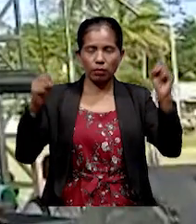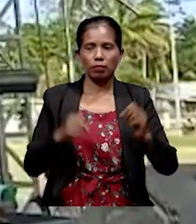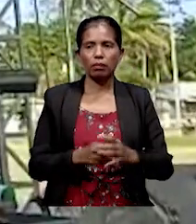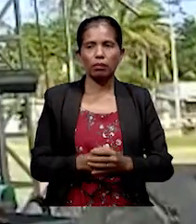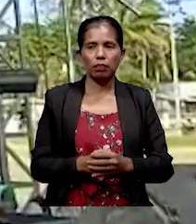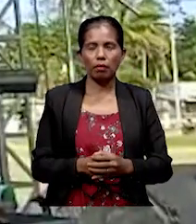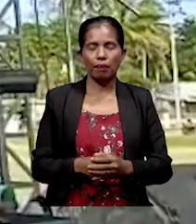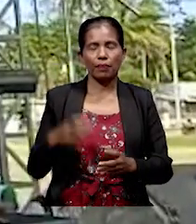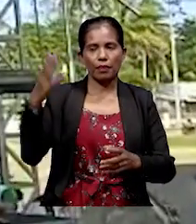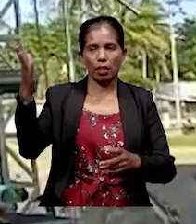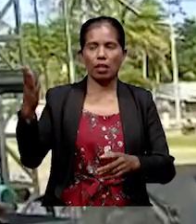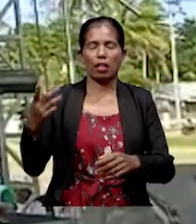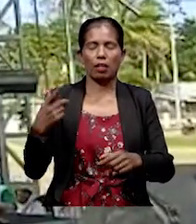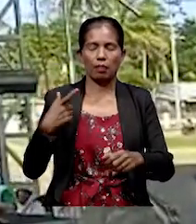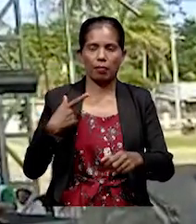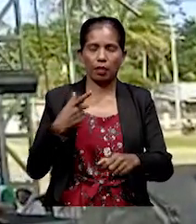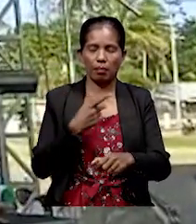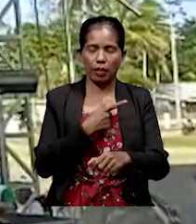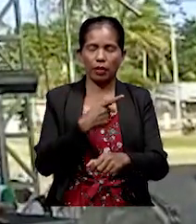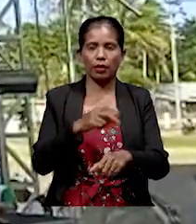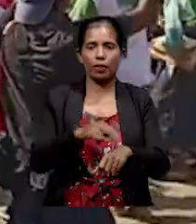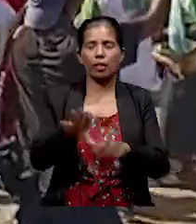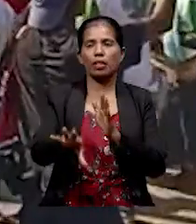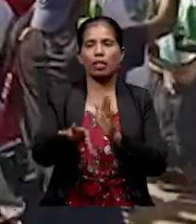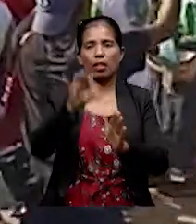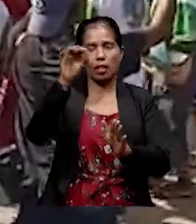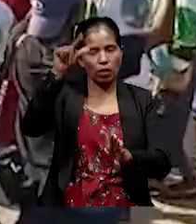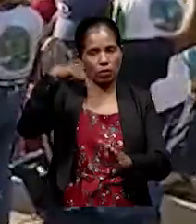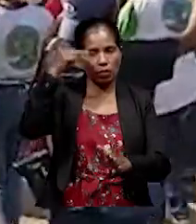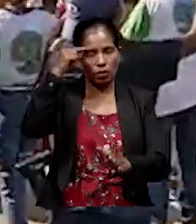maioria e parlamento, Macahili governo.